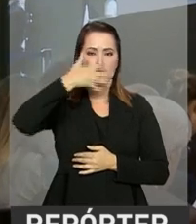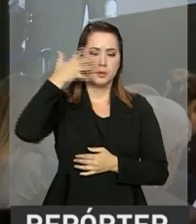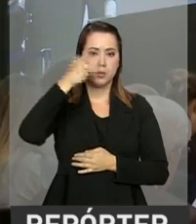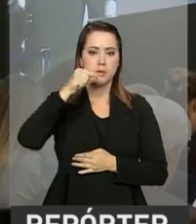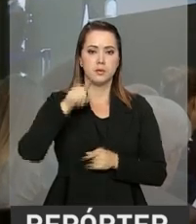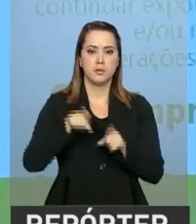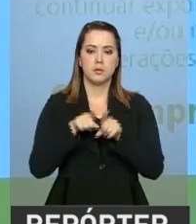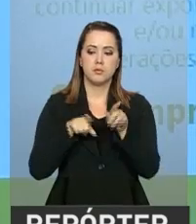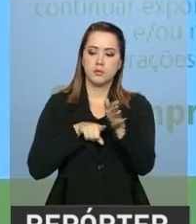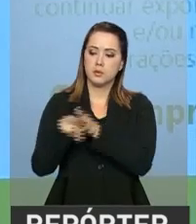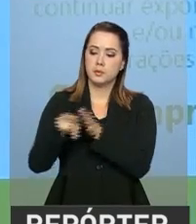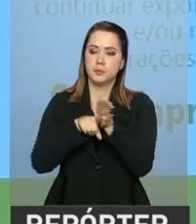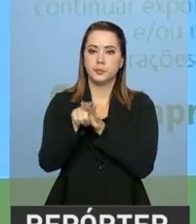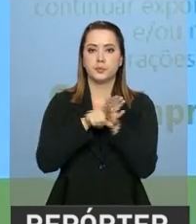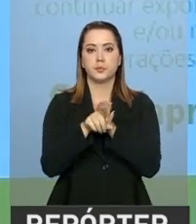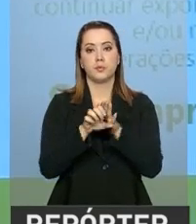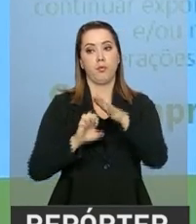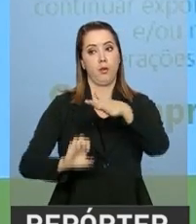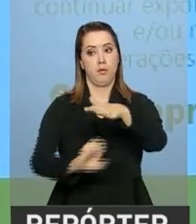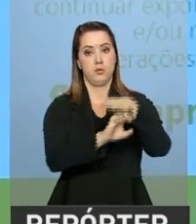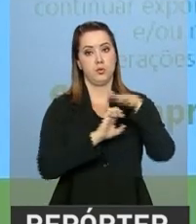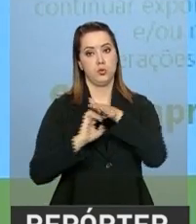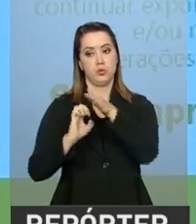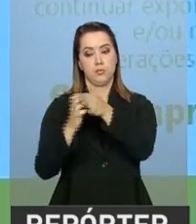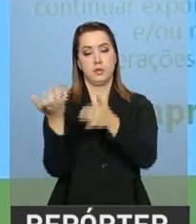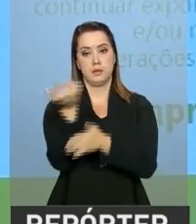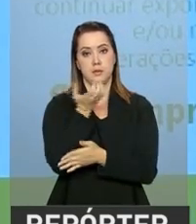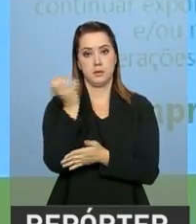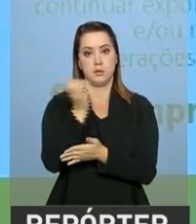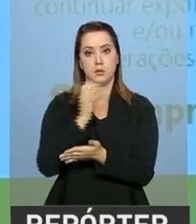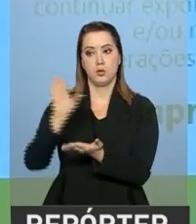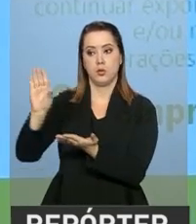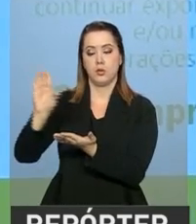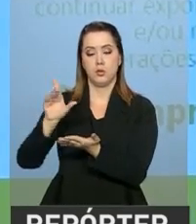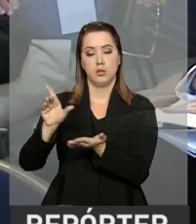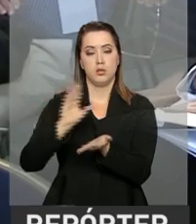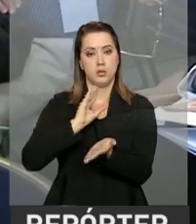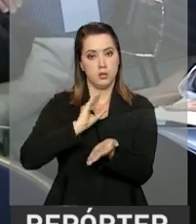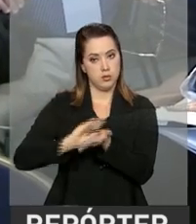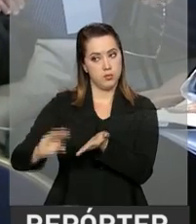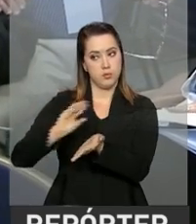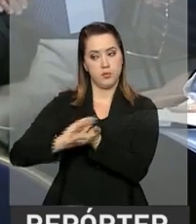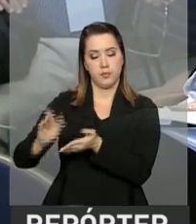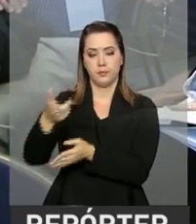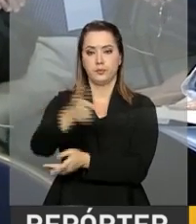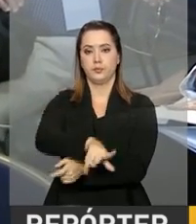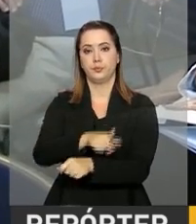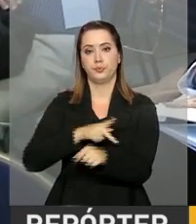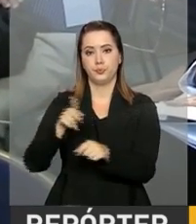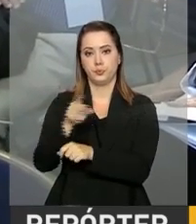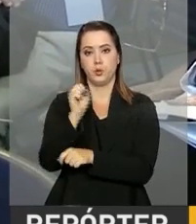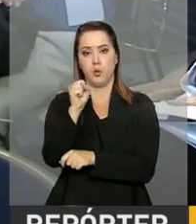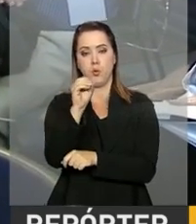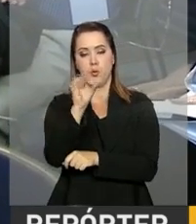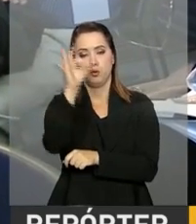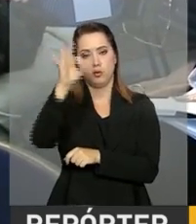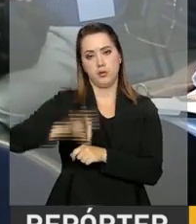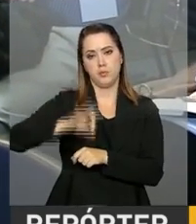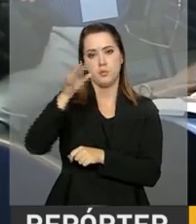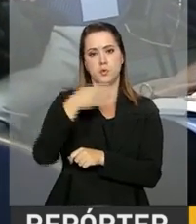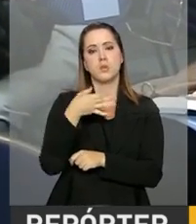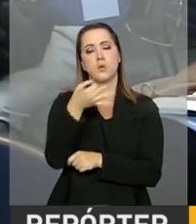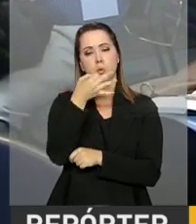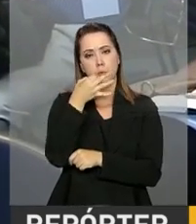pesquisa que ouviu representantes de empresas interessadas em investir no exterior. Mais de 80% responderam que